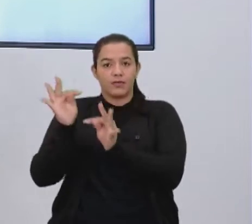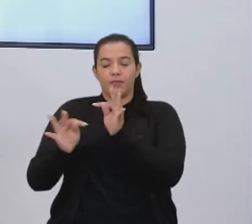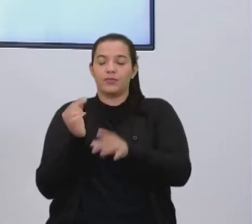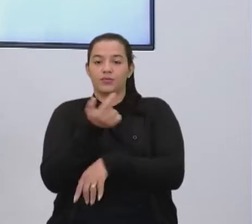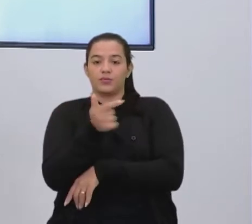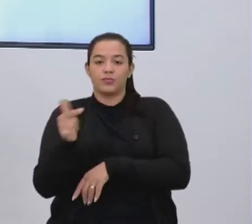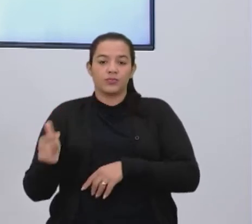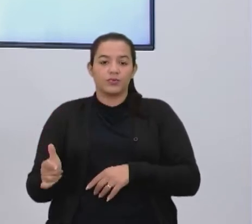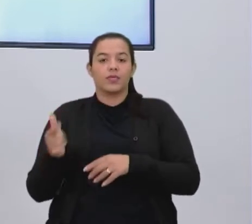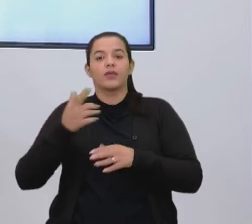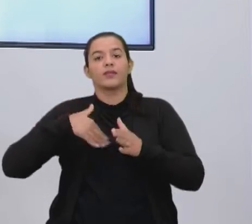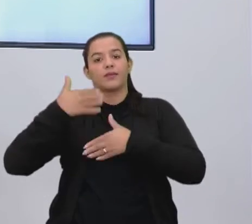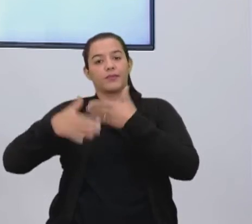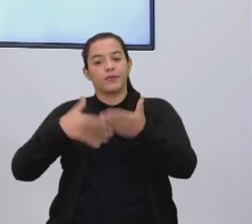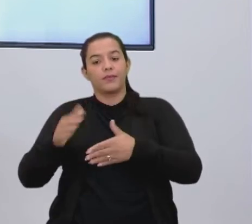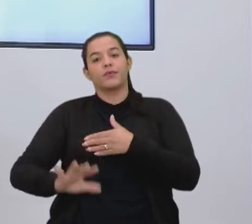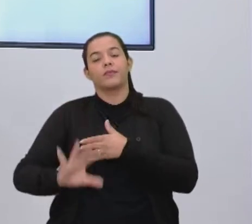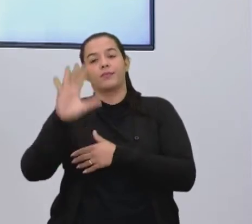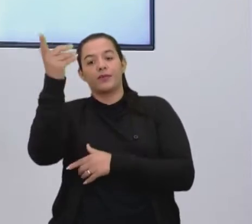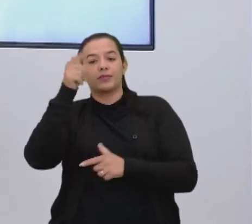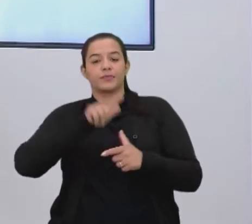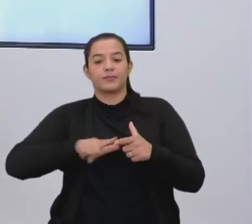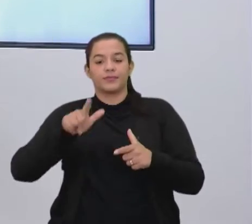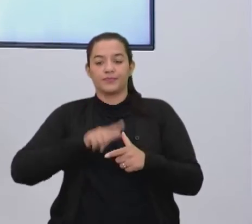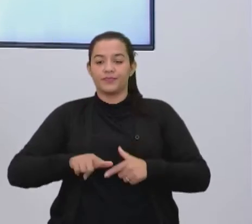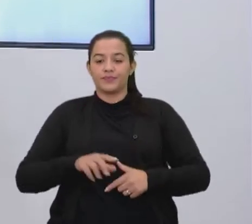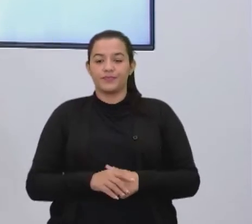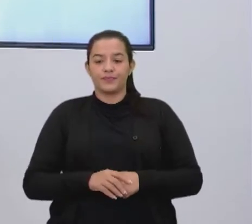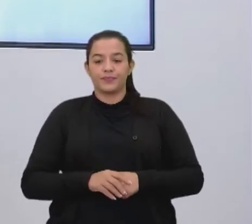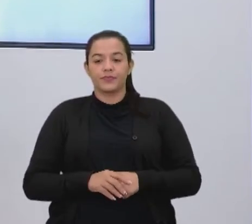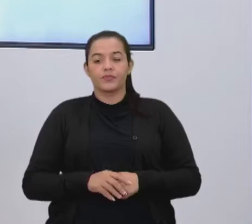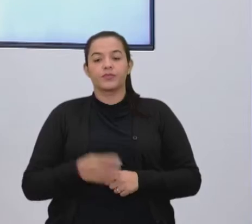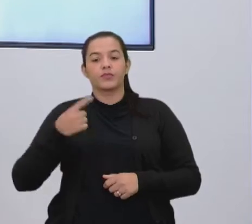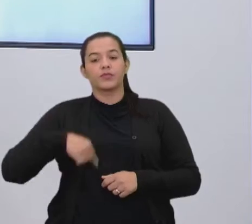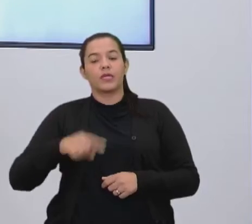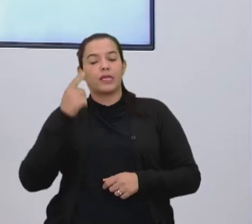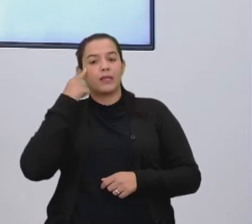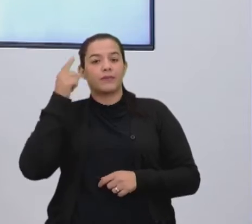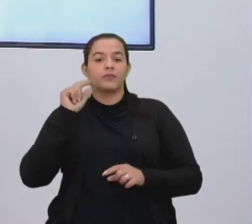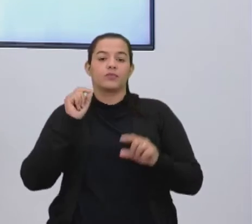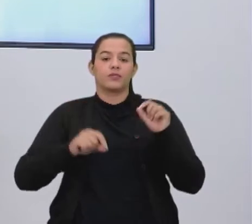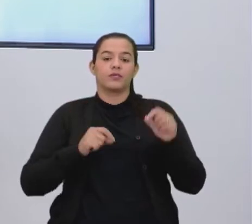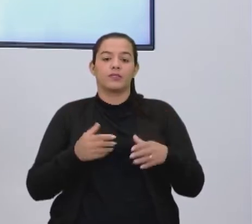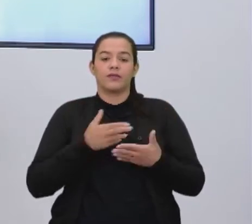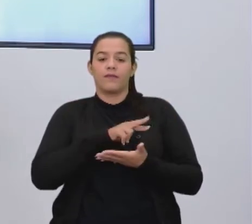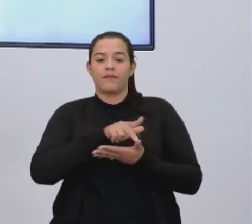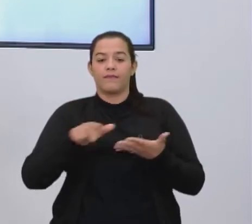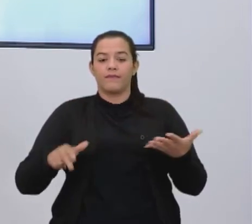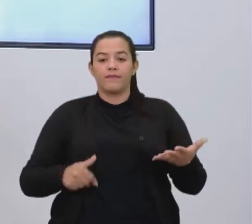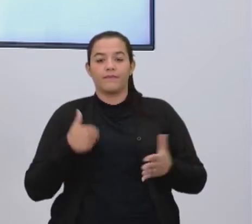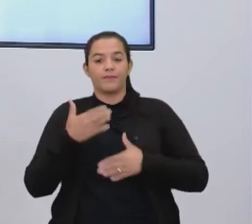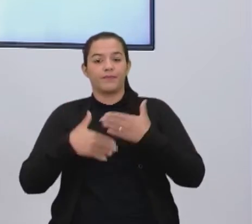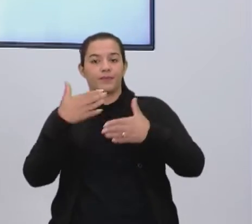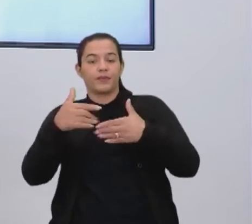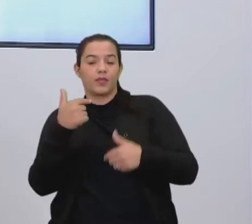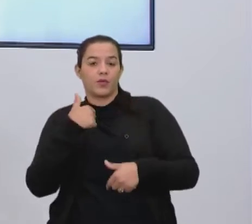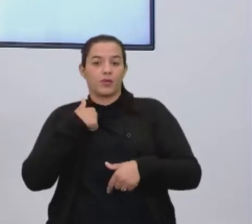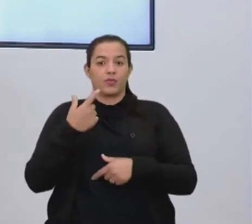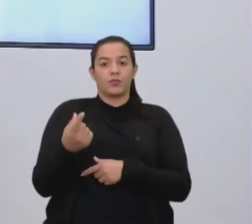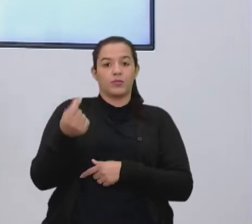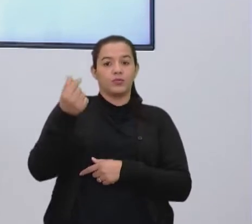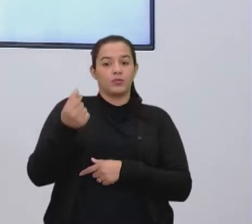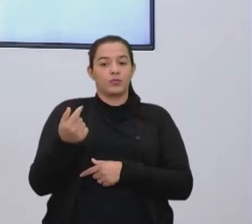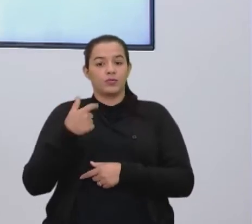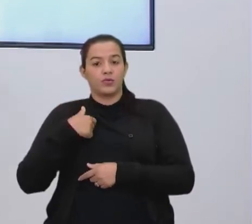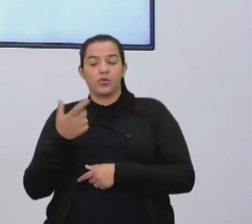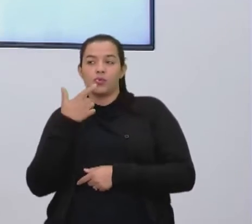e acabam gerando danos a longo prazo. Lembrando que existe muito desses processos de que, tipo assim, eu quero o meu lucro. Não estou dizendo que é